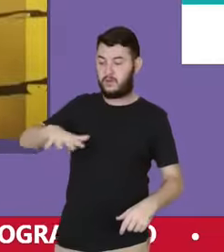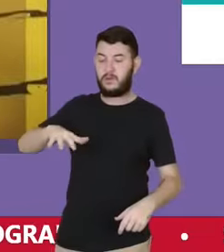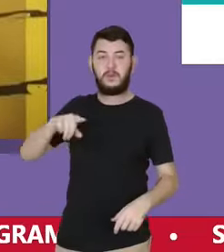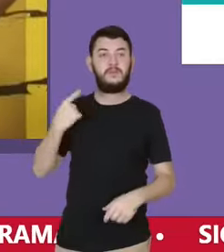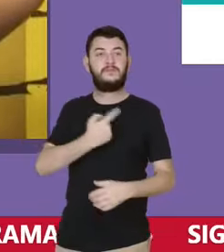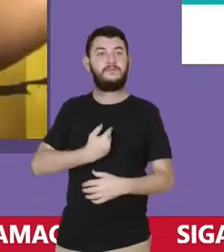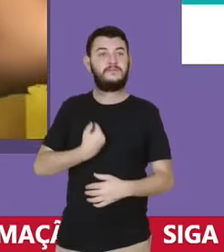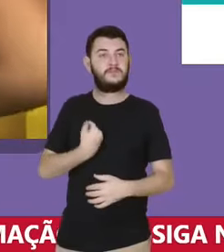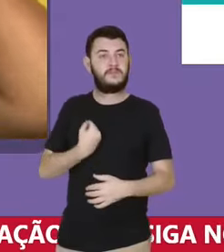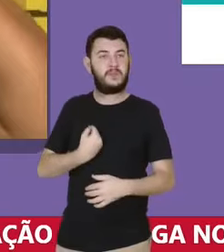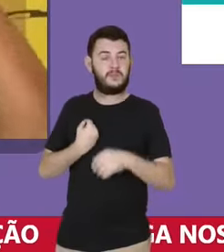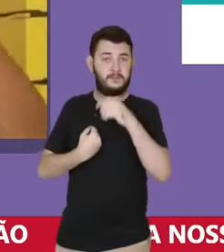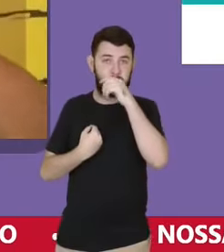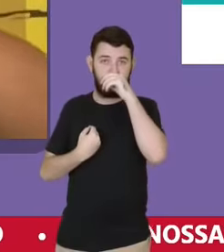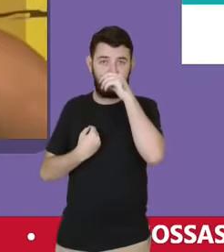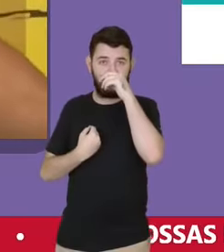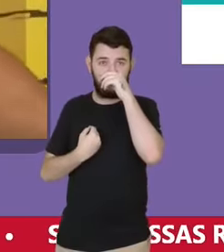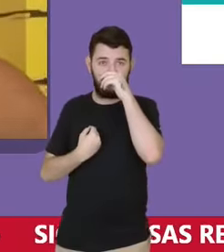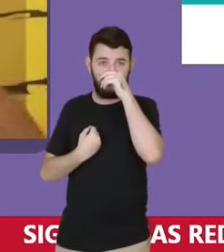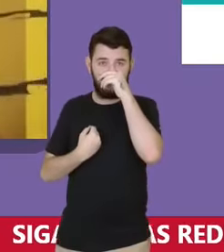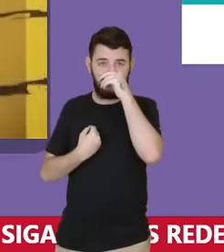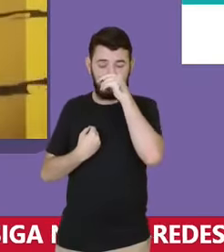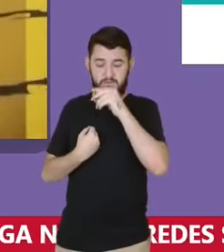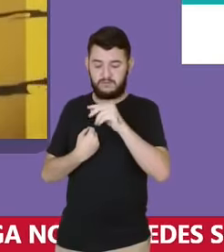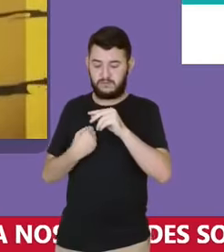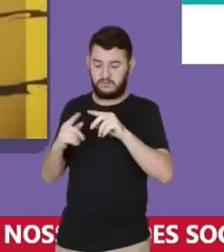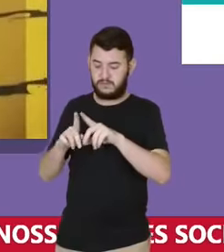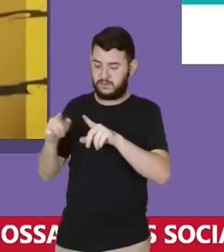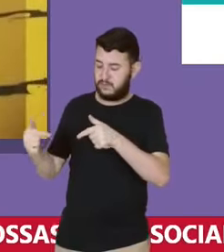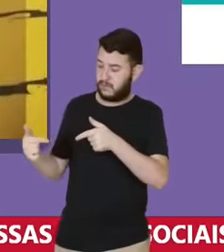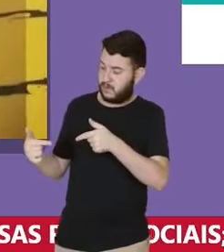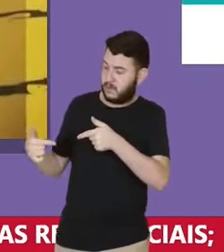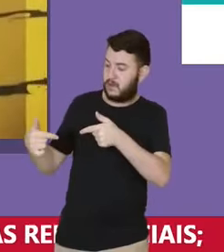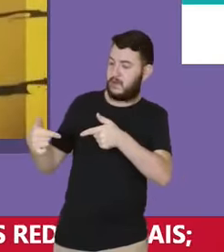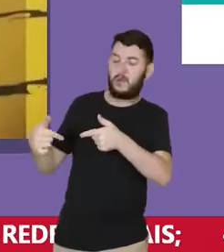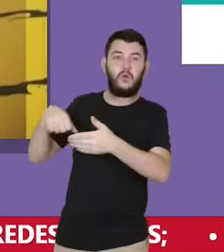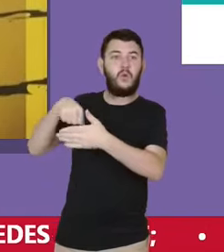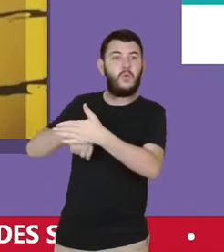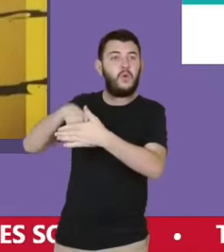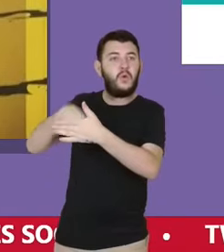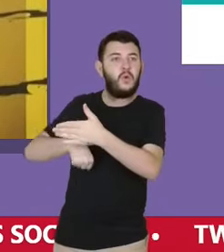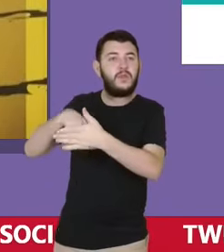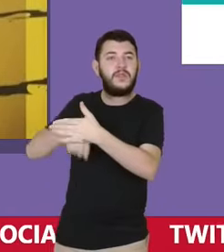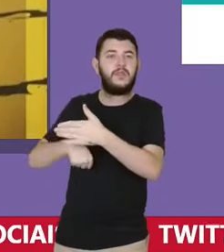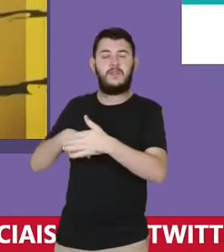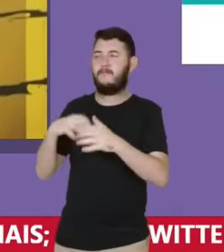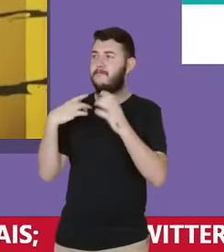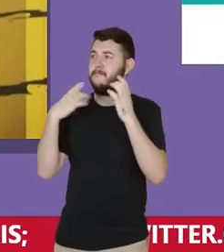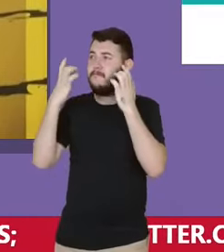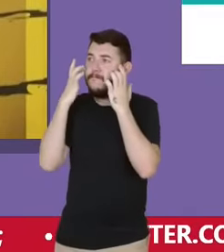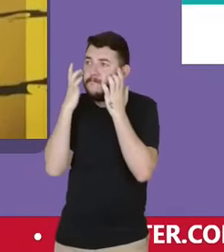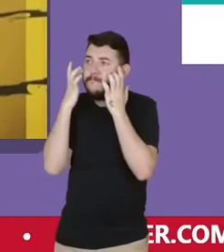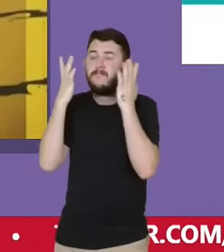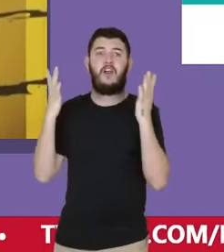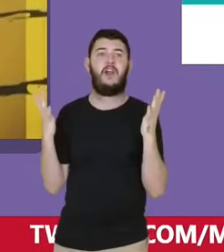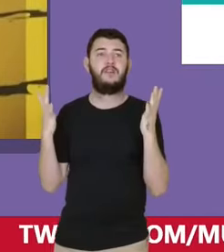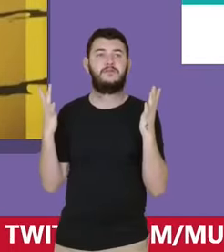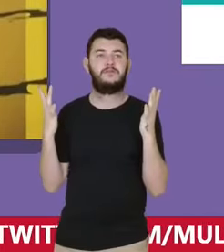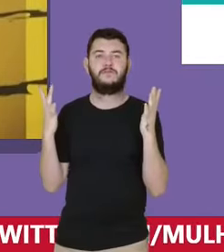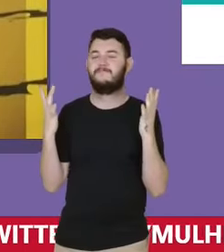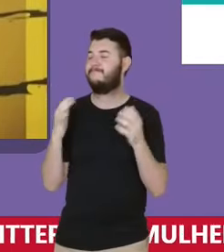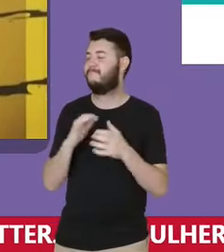luta, ela nunca foi fácil, né? Nunca foi fácil lutar em